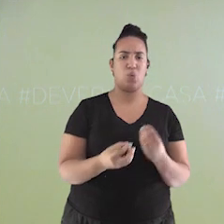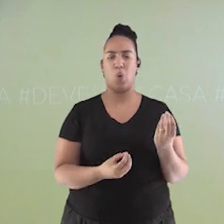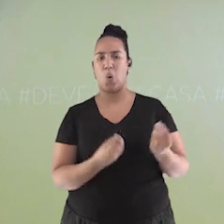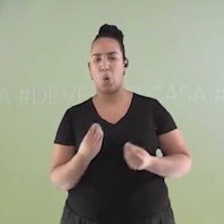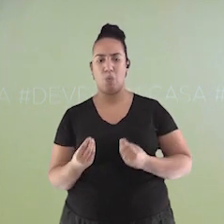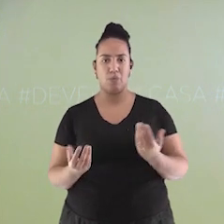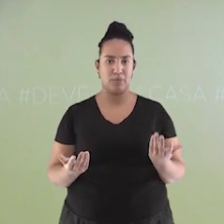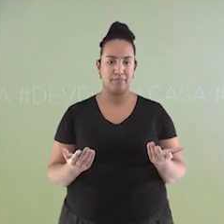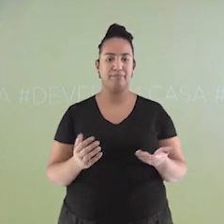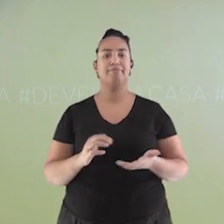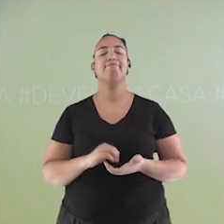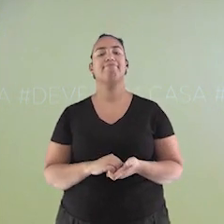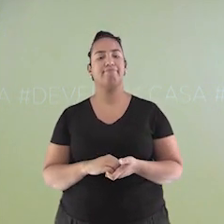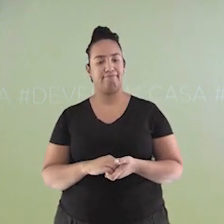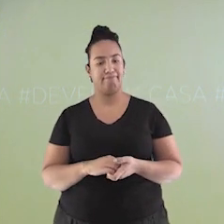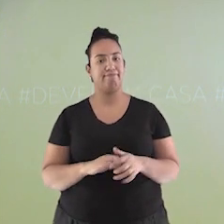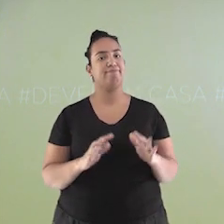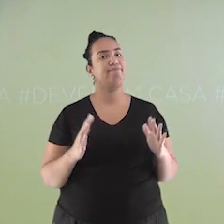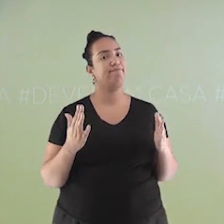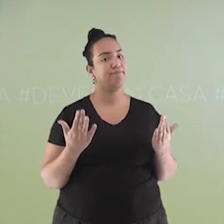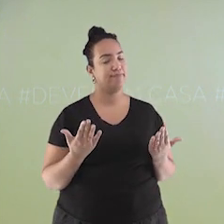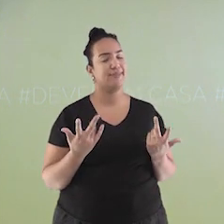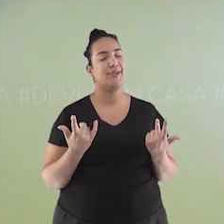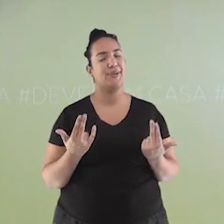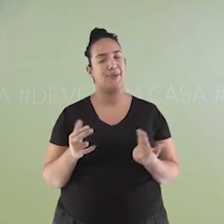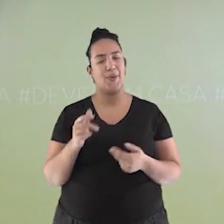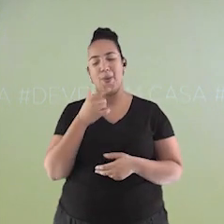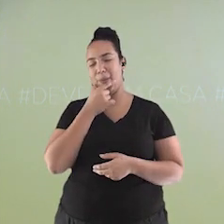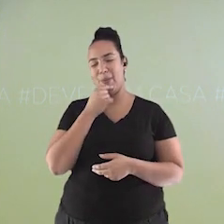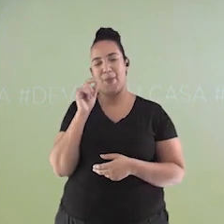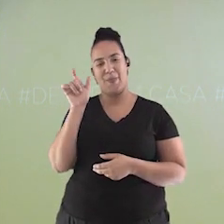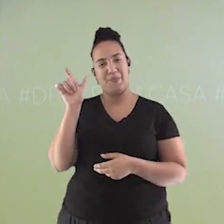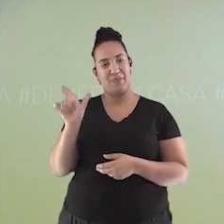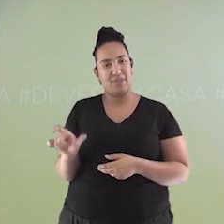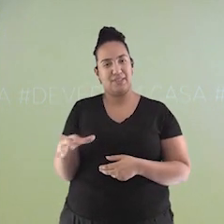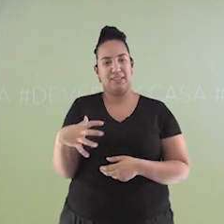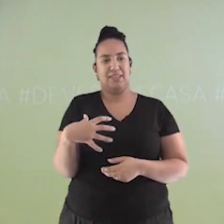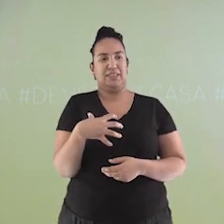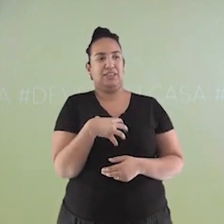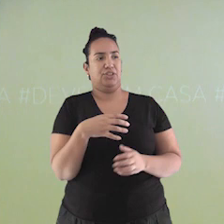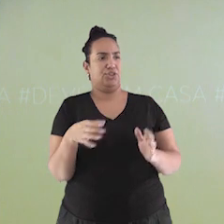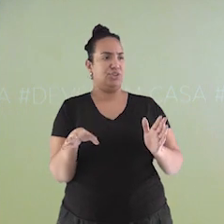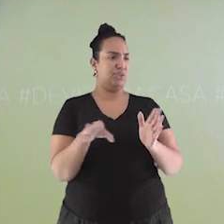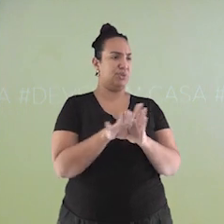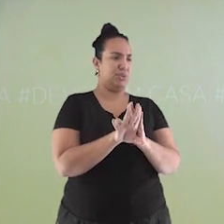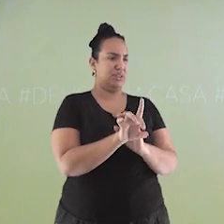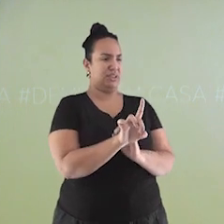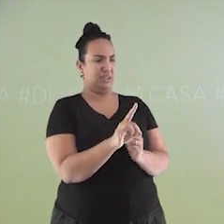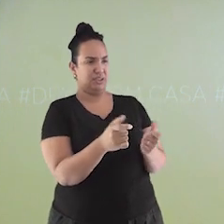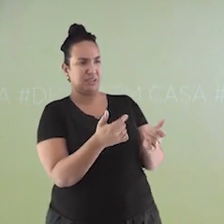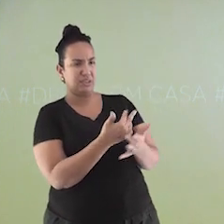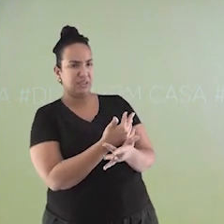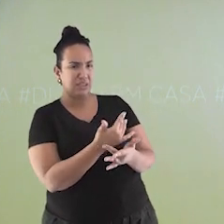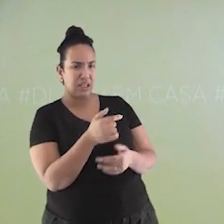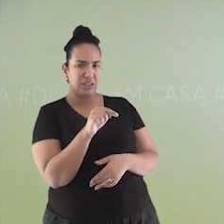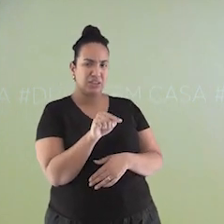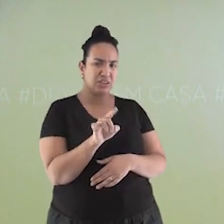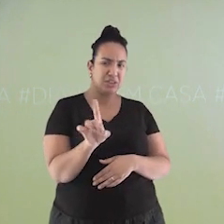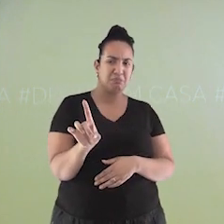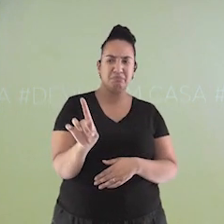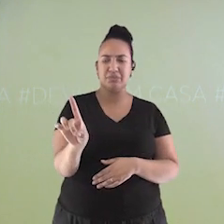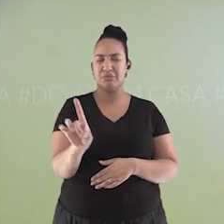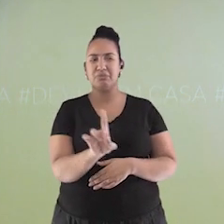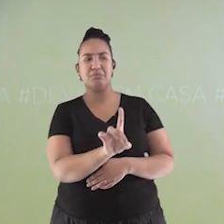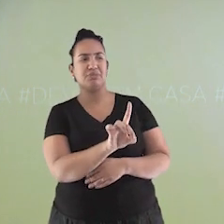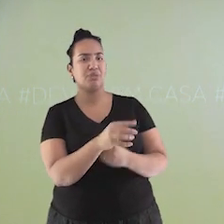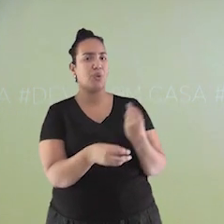lugar. Foi exatamente assim que o André se sentiu ao chegar na cidade onde passaria uns dias